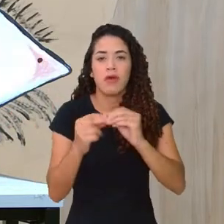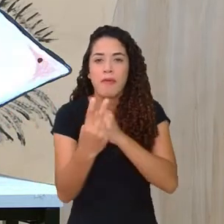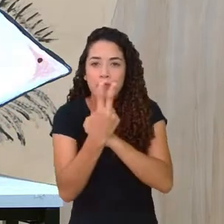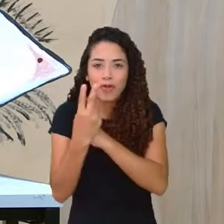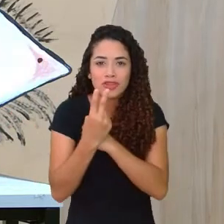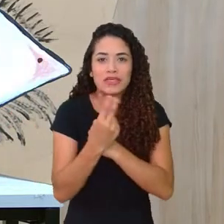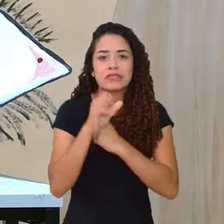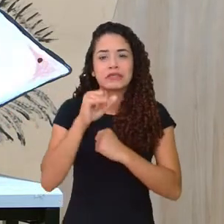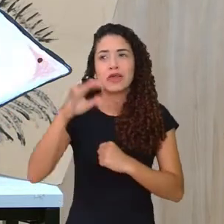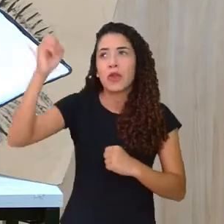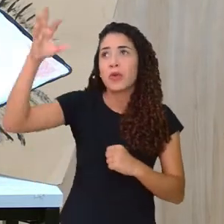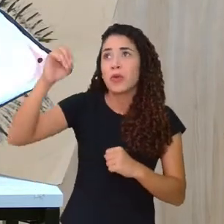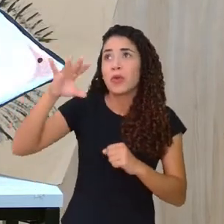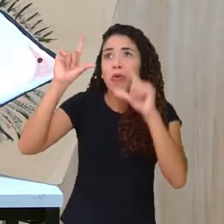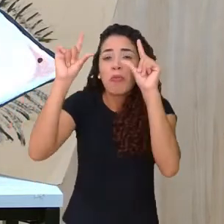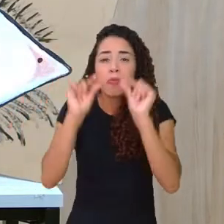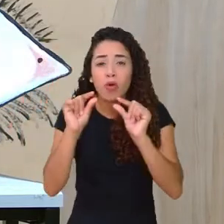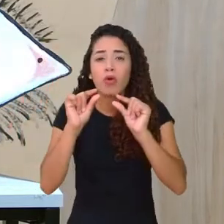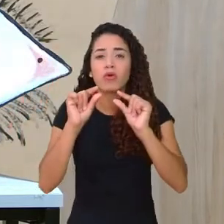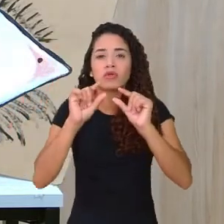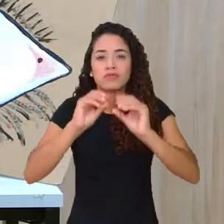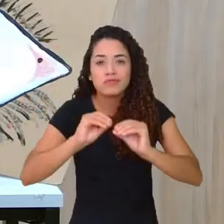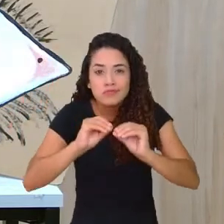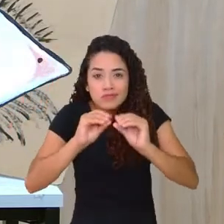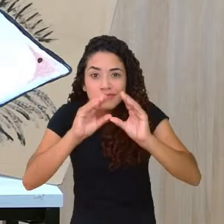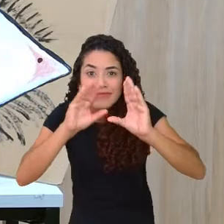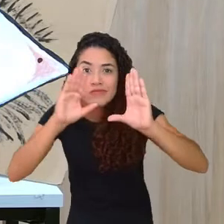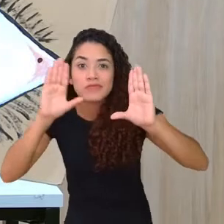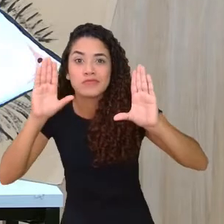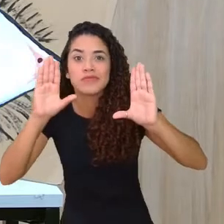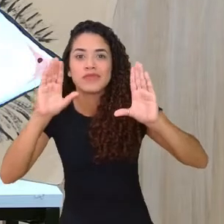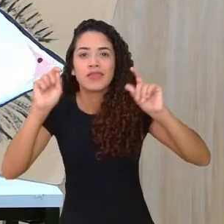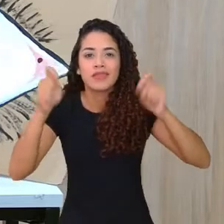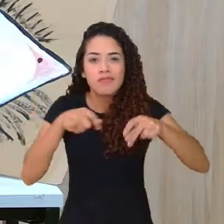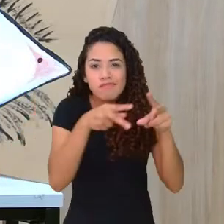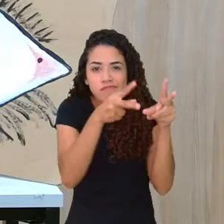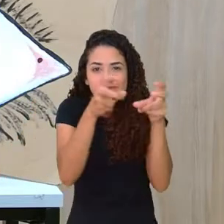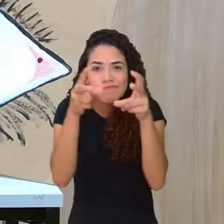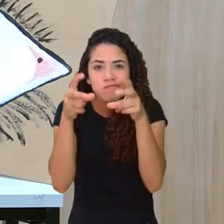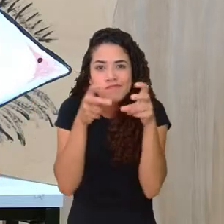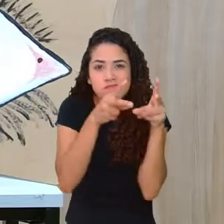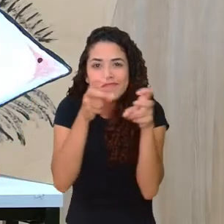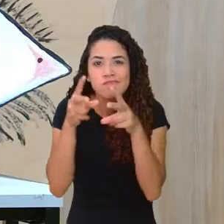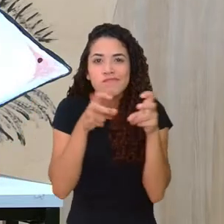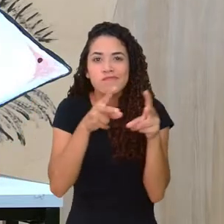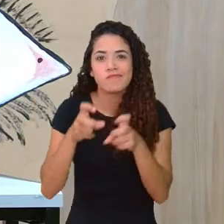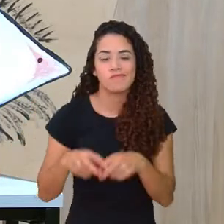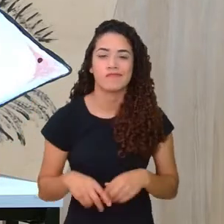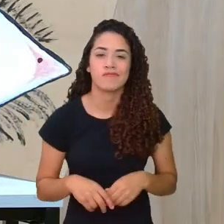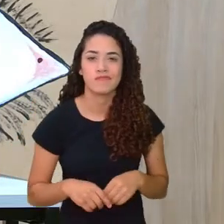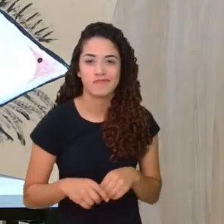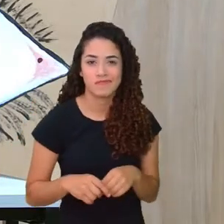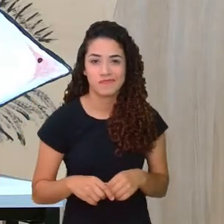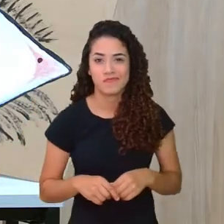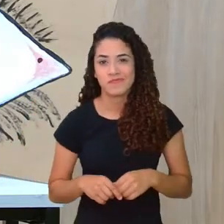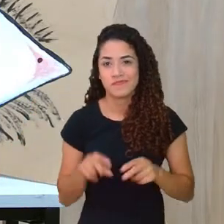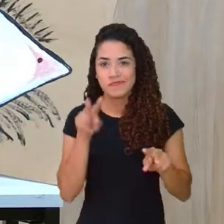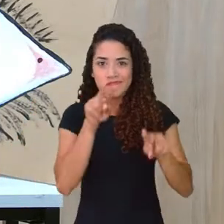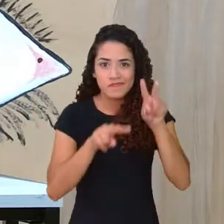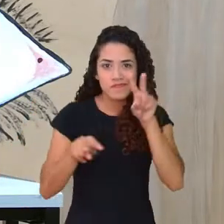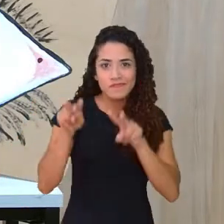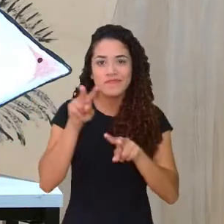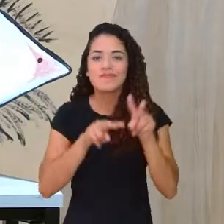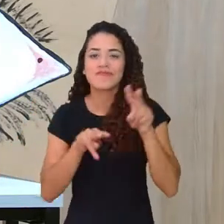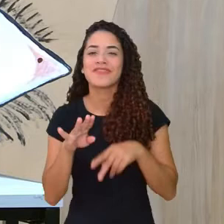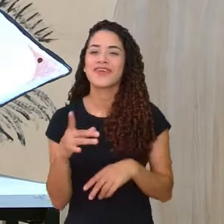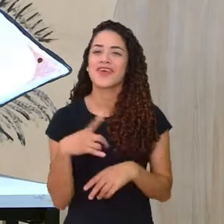tem pouca luz, ela vai abrir para a gente captar o máximo, o mínimo de luz que tenha, para a gente poder enxergar. Mas eu disse que eu tenho